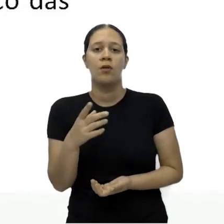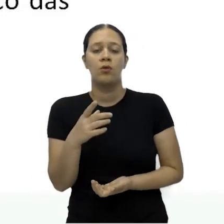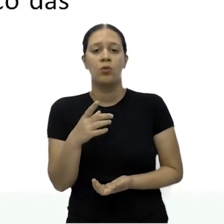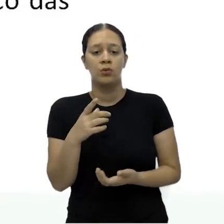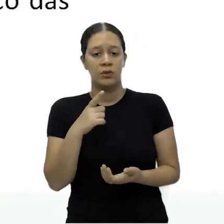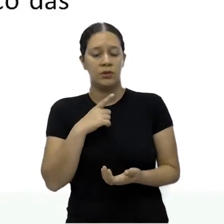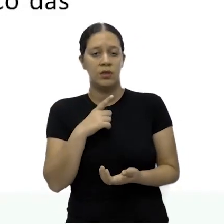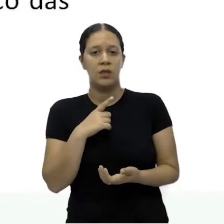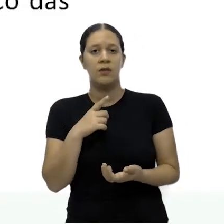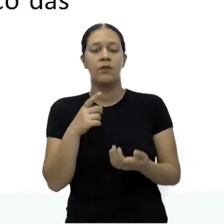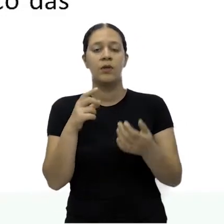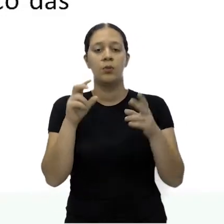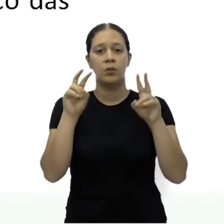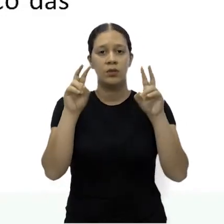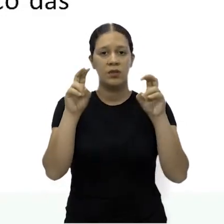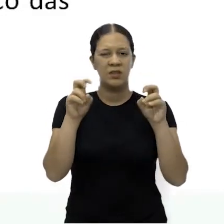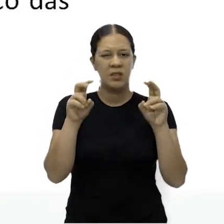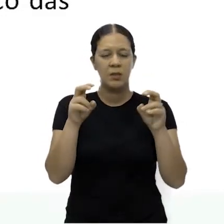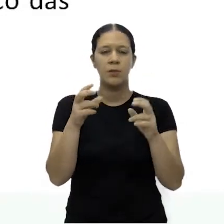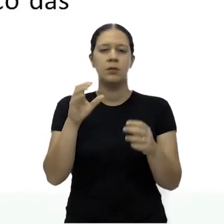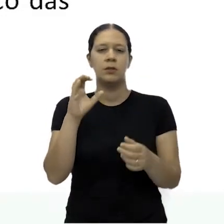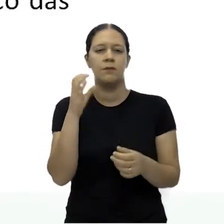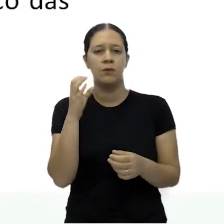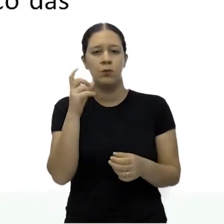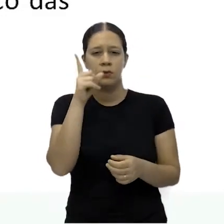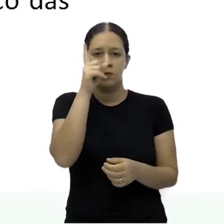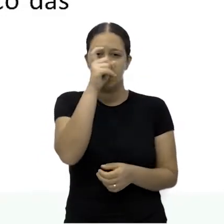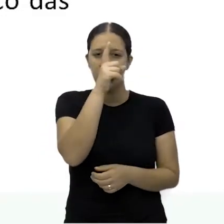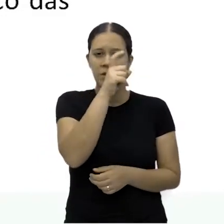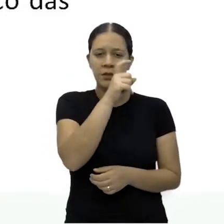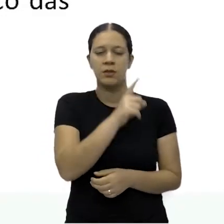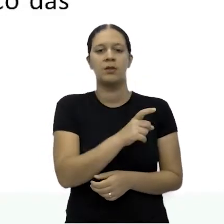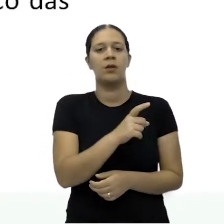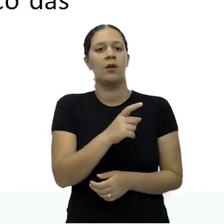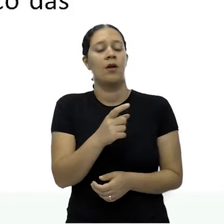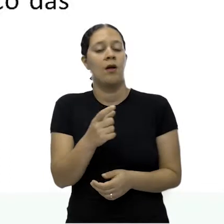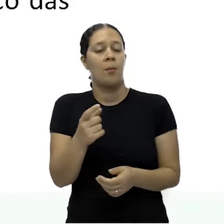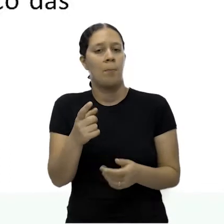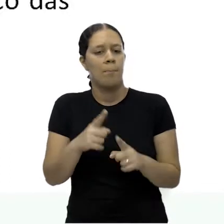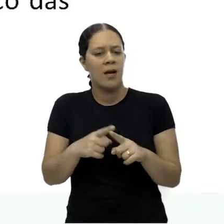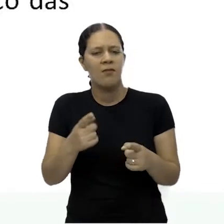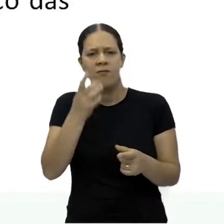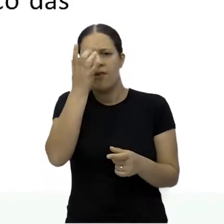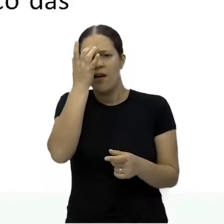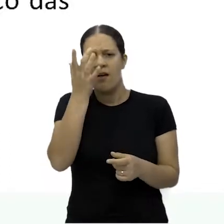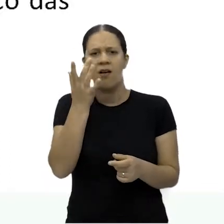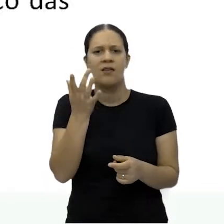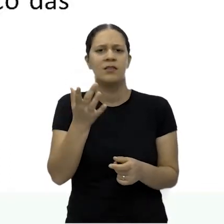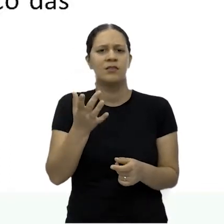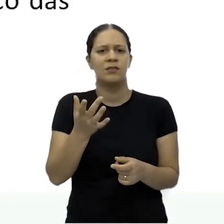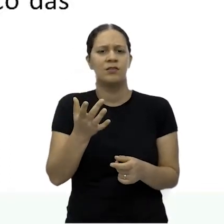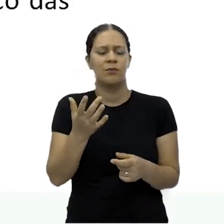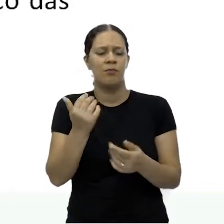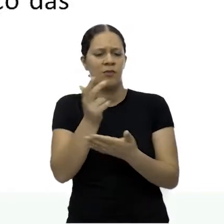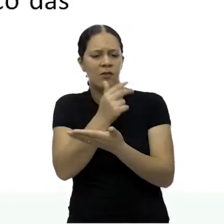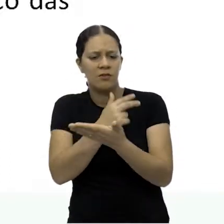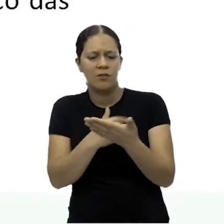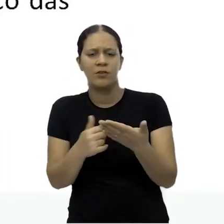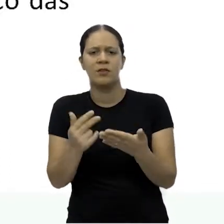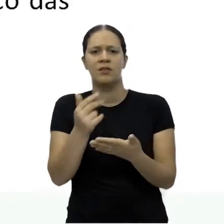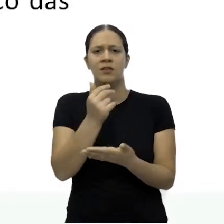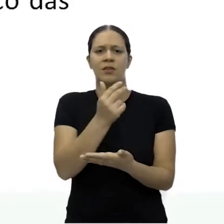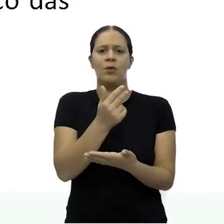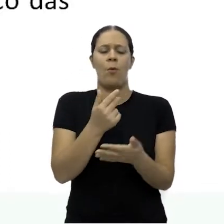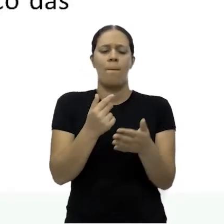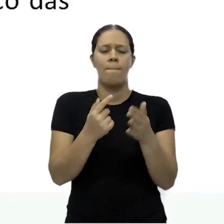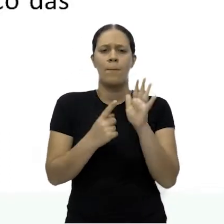quando eles pegam um assunto científico bem difícil e colocam de forma facilitada para a gente. Colocam várias